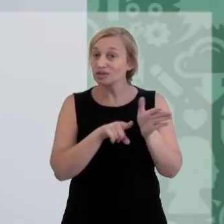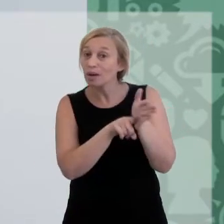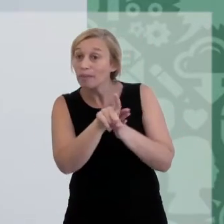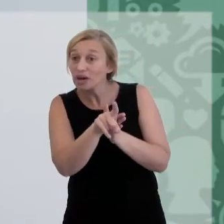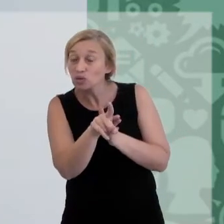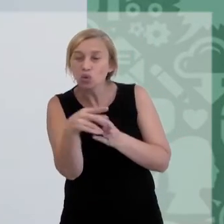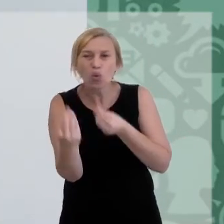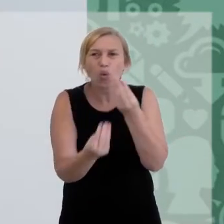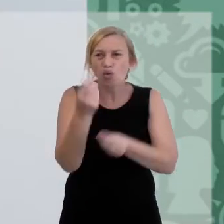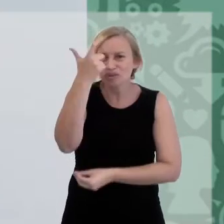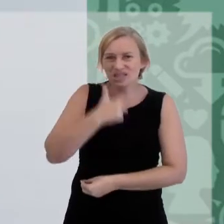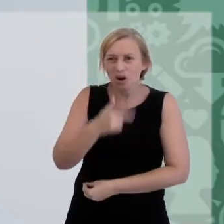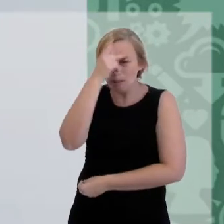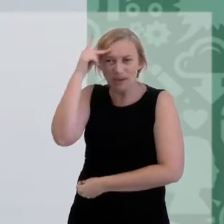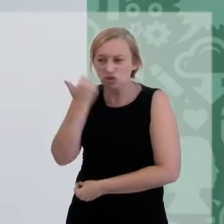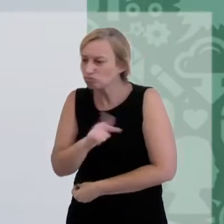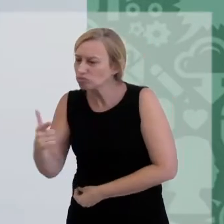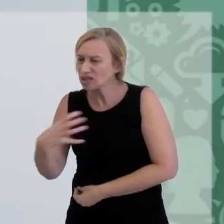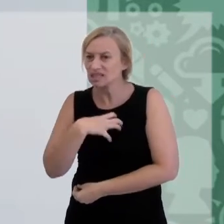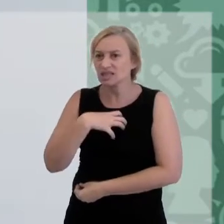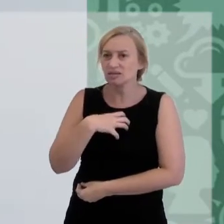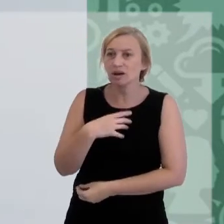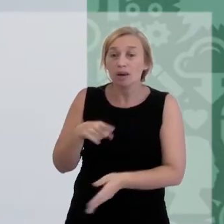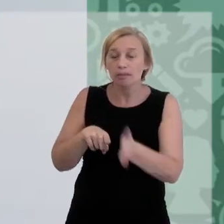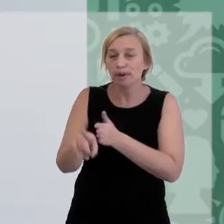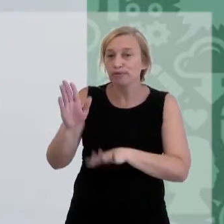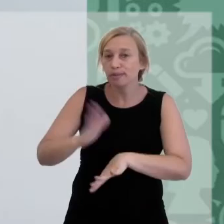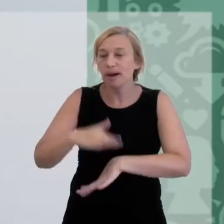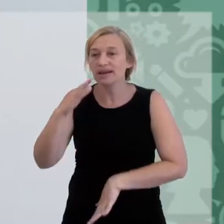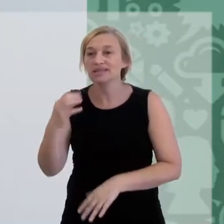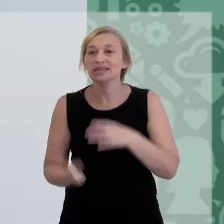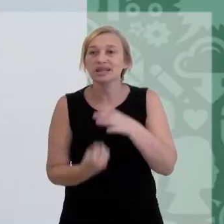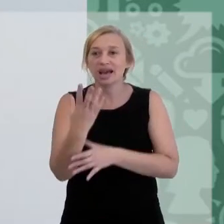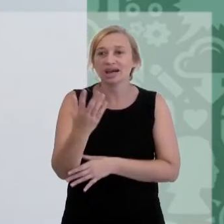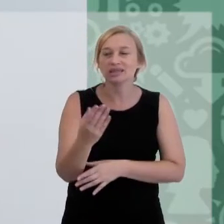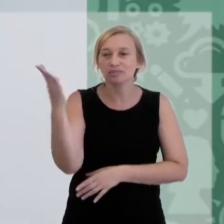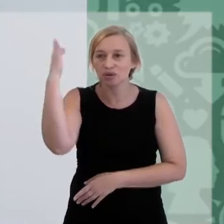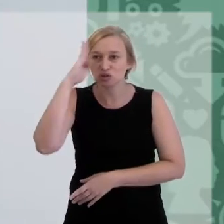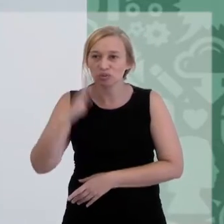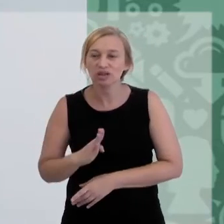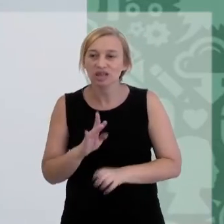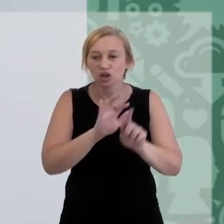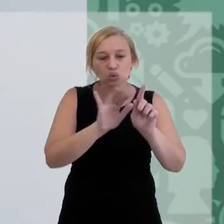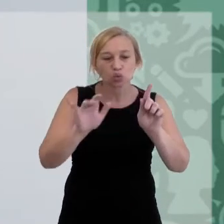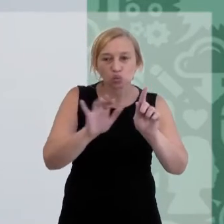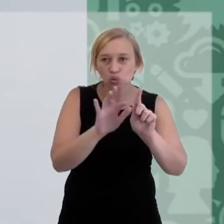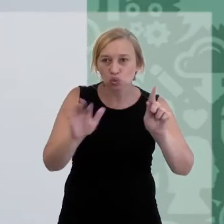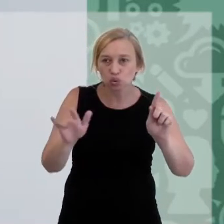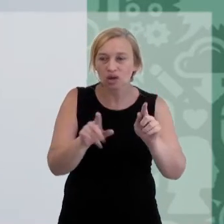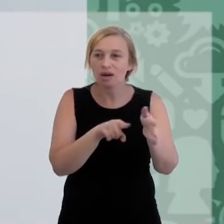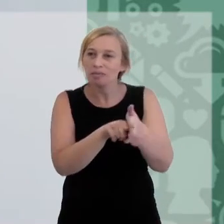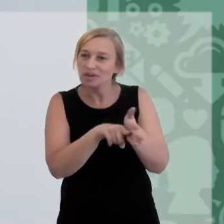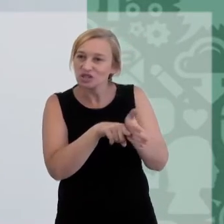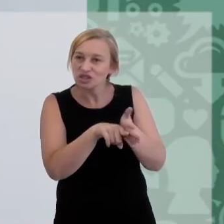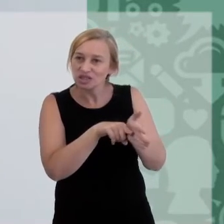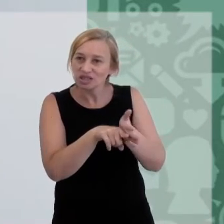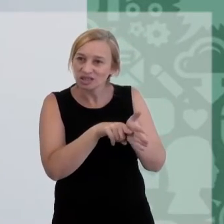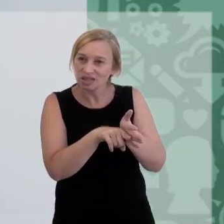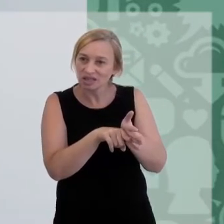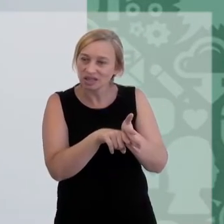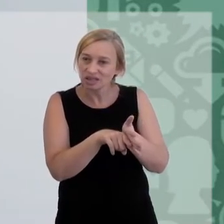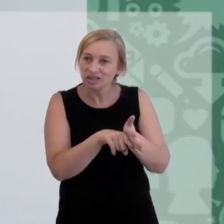trás dessa pergunta de como ser uma pessoa fria, a pergunta mais feita pelos brasileiros no Google, de acordo com uma